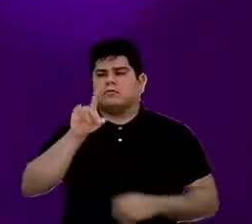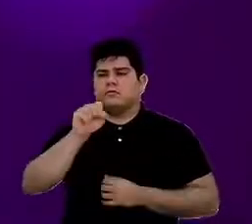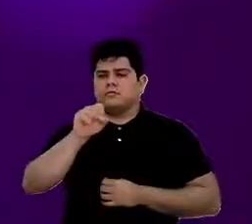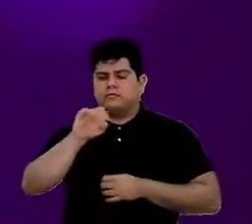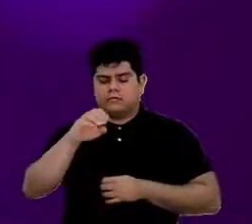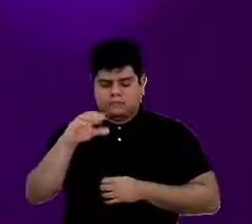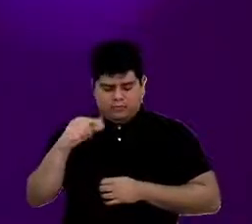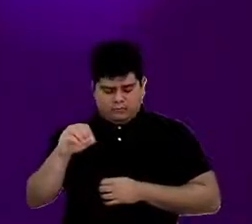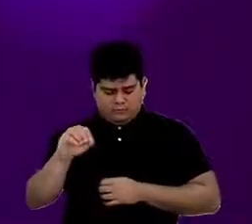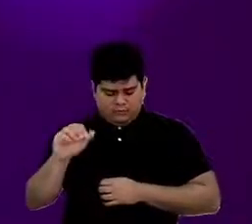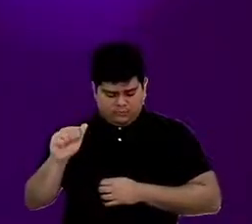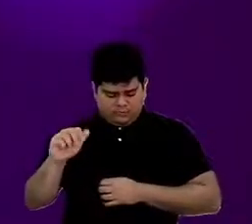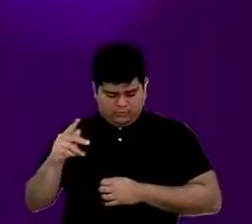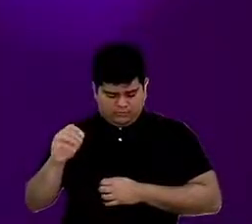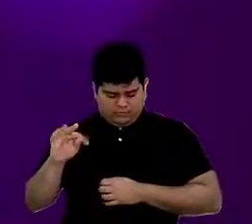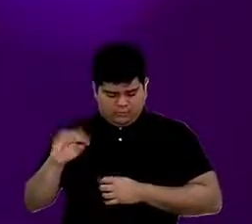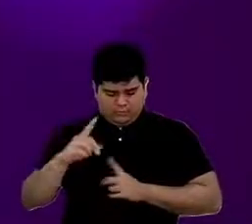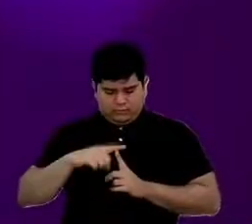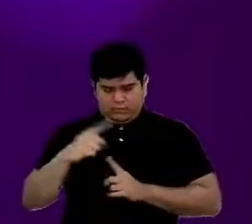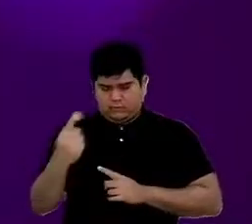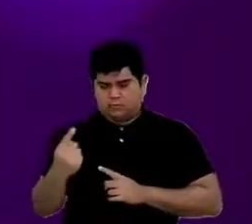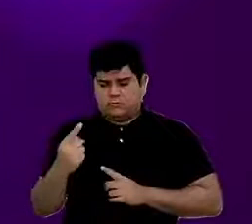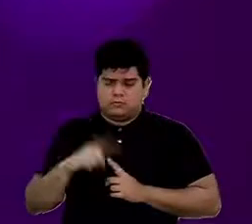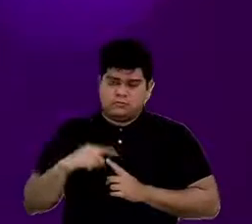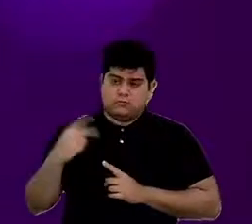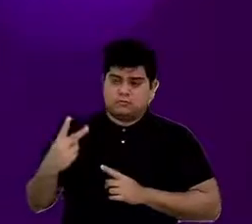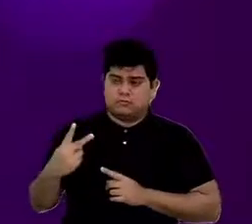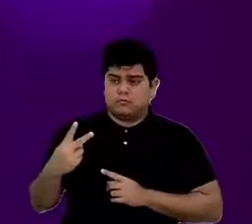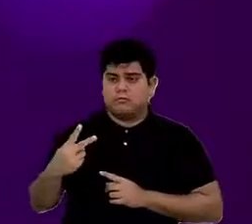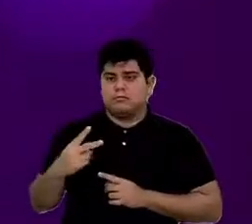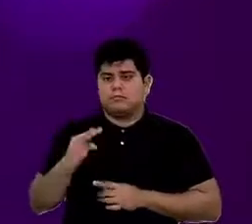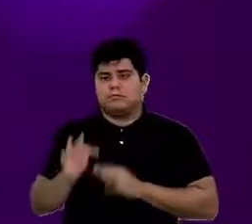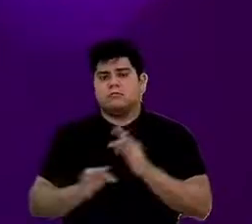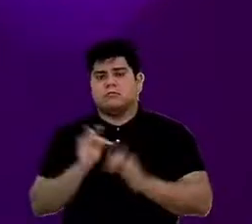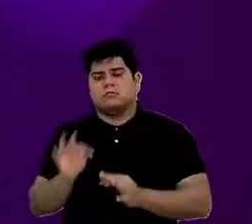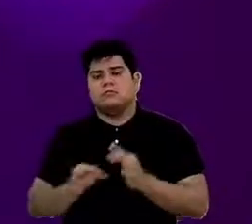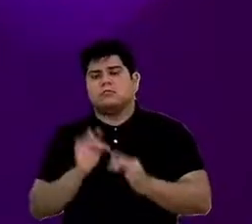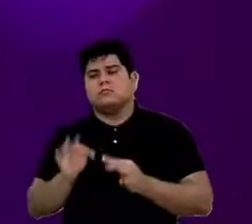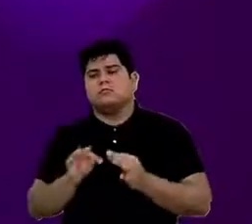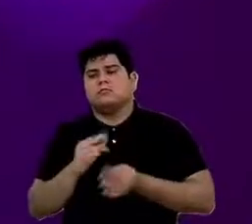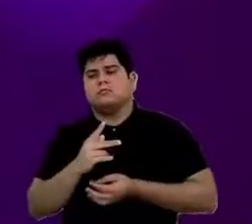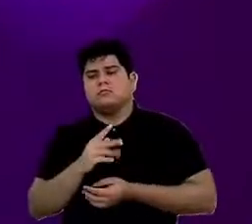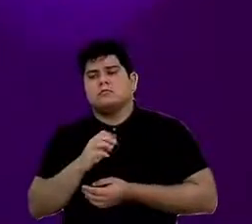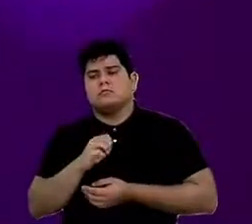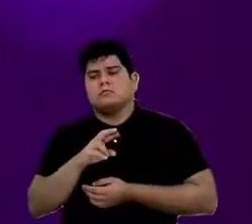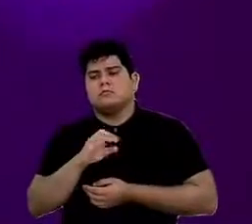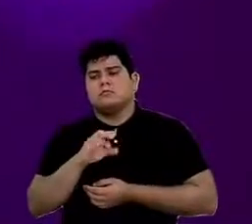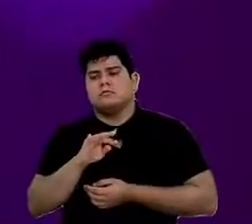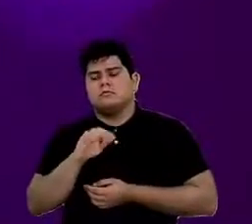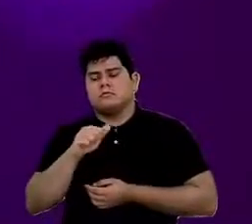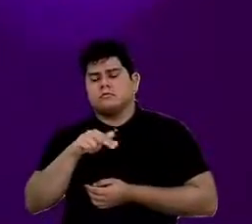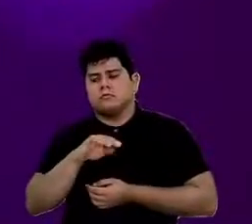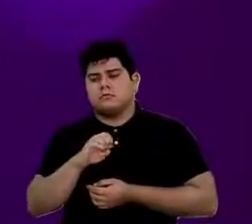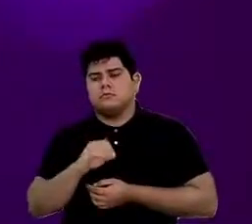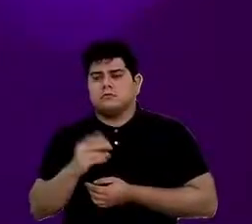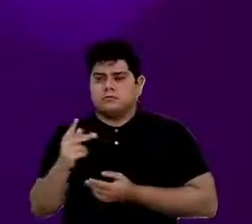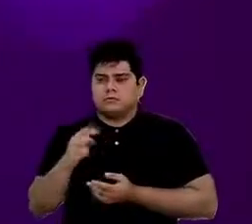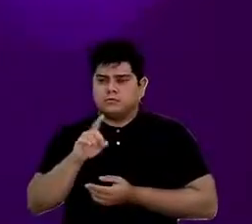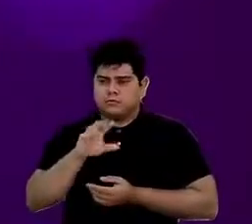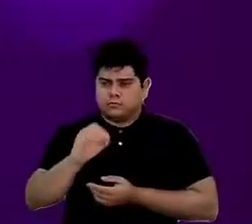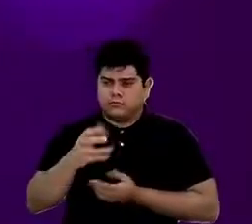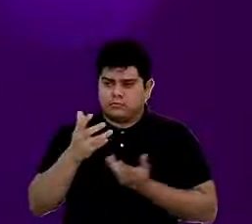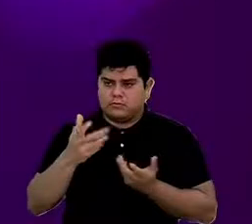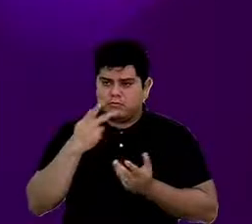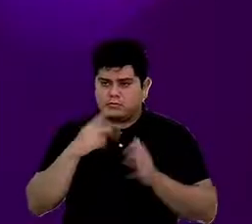aórtica tipo 1 ou tipo 2 com o tratamento percutâneo da aorta ascendente. Pedro, você quer fazer